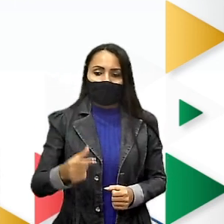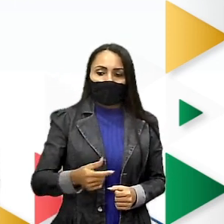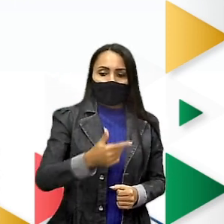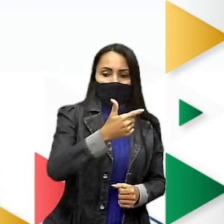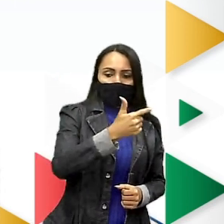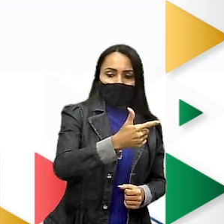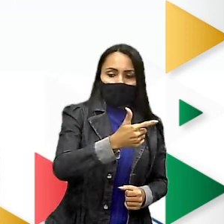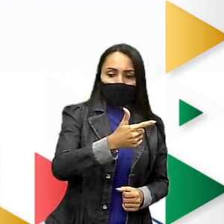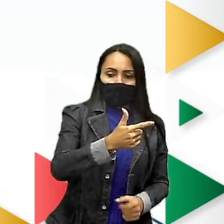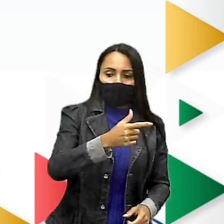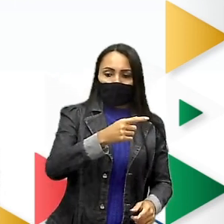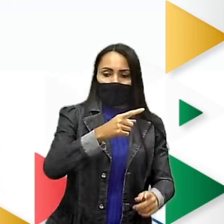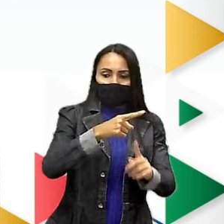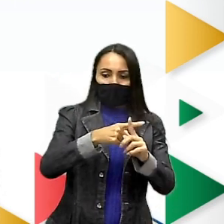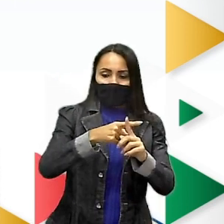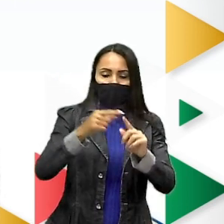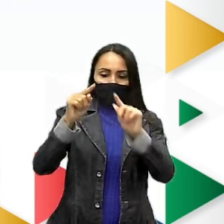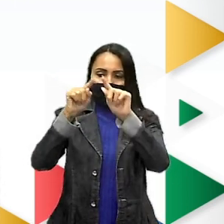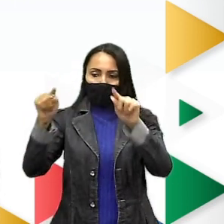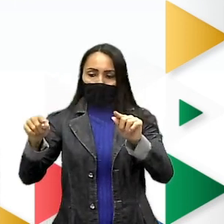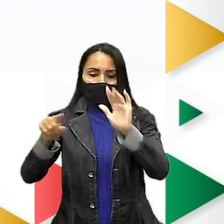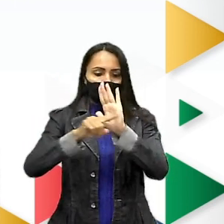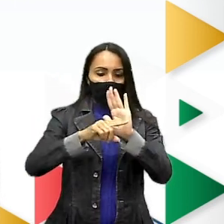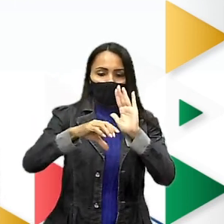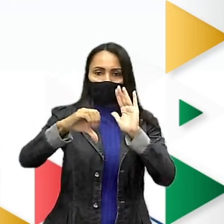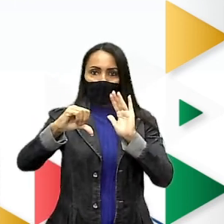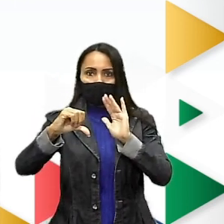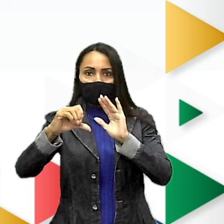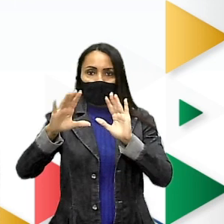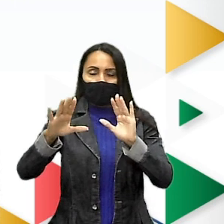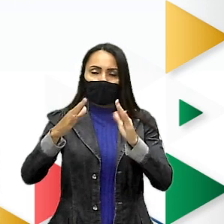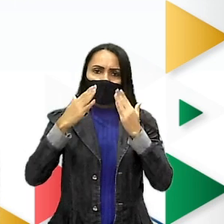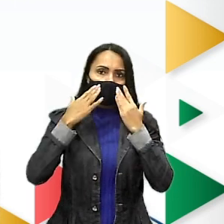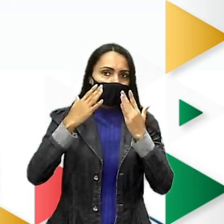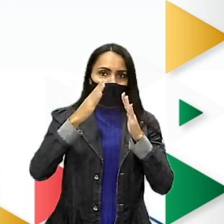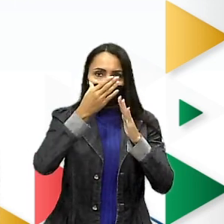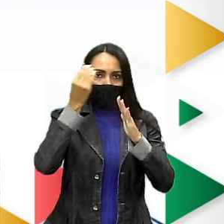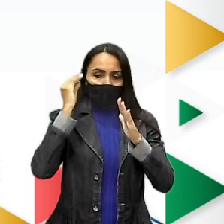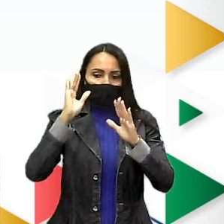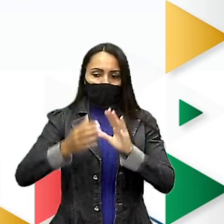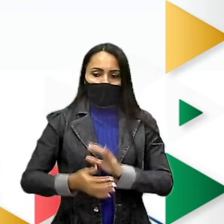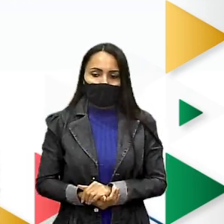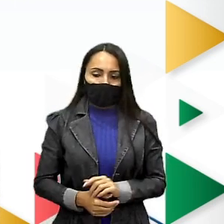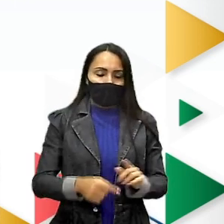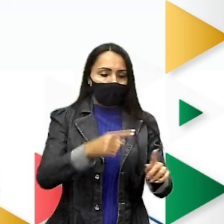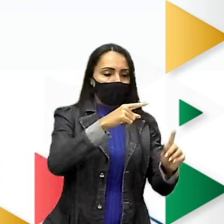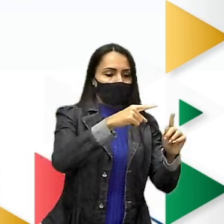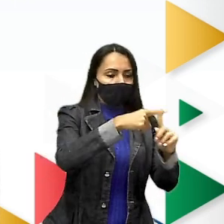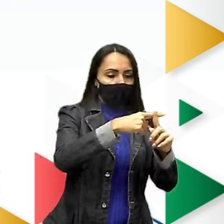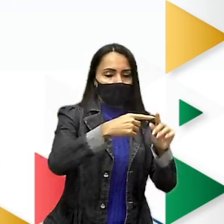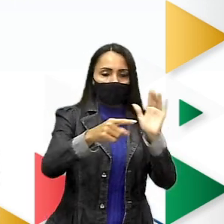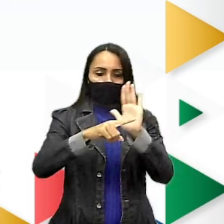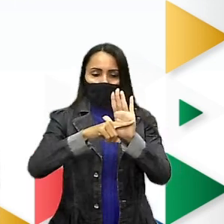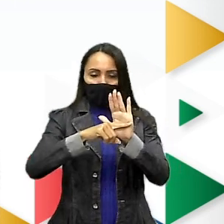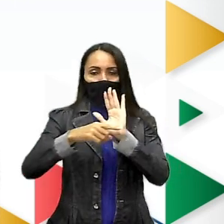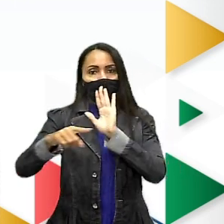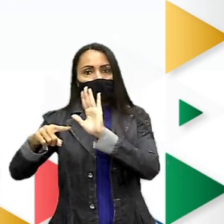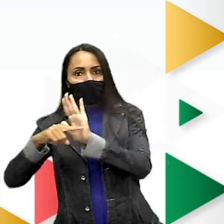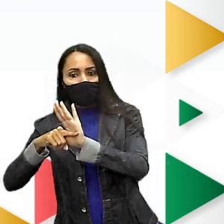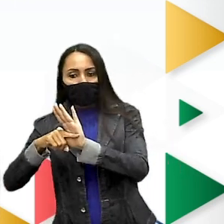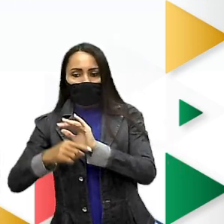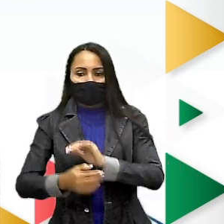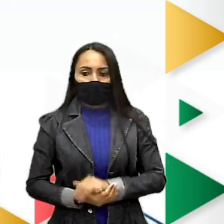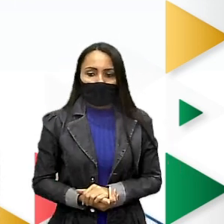mais menos 9. Joguinho de sinal aí, por favor, não esquece, tá? Mais com menos dá menos. E aí eu vou ter